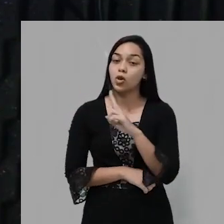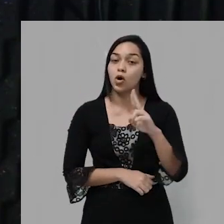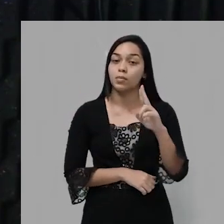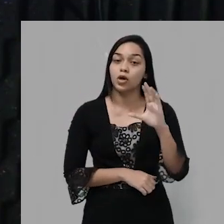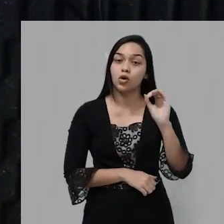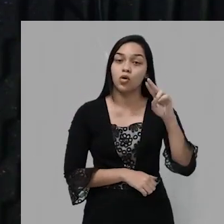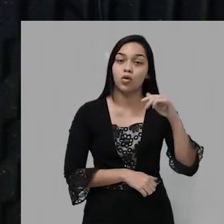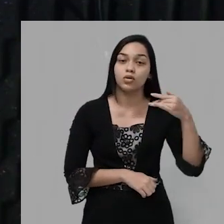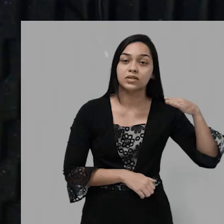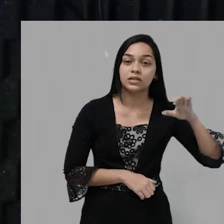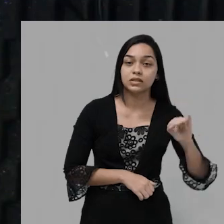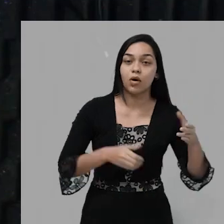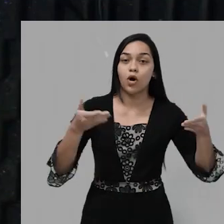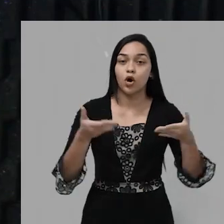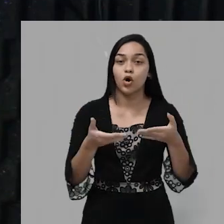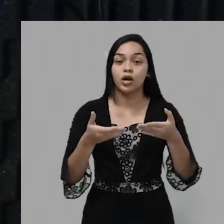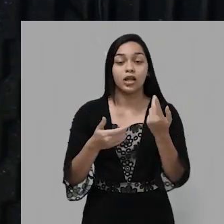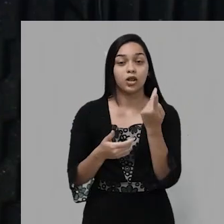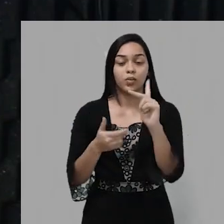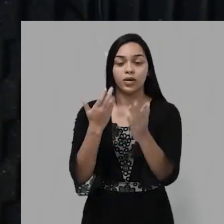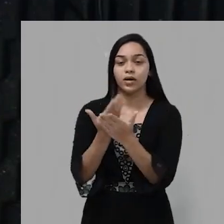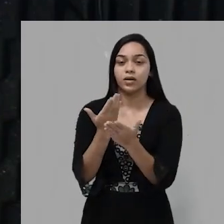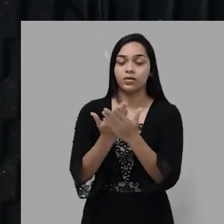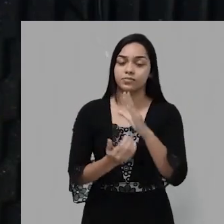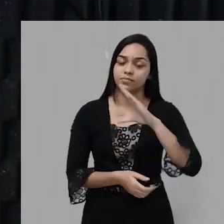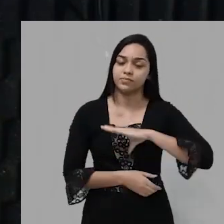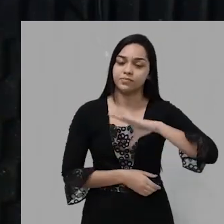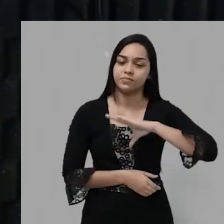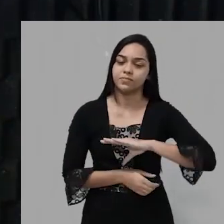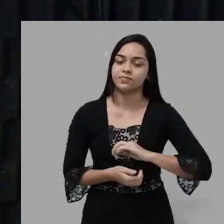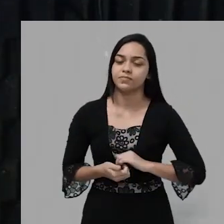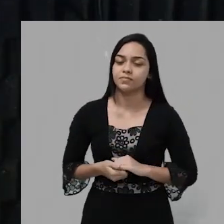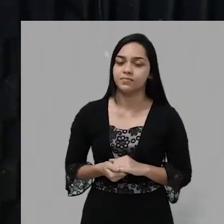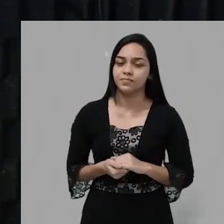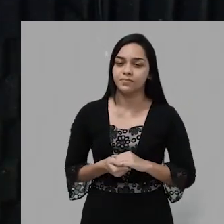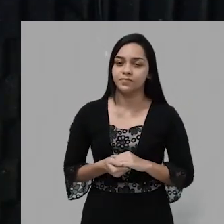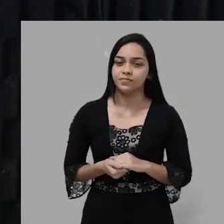Conceição Alencar e começa agora sua aula de língua portuguesa.